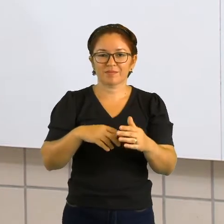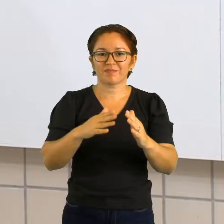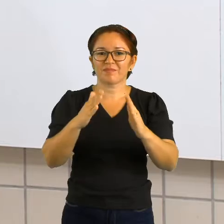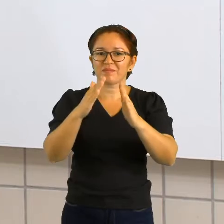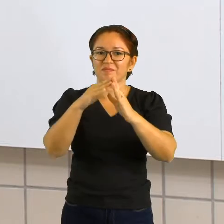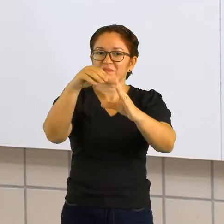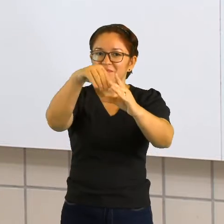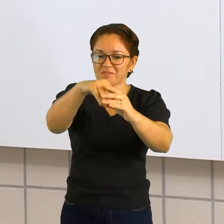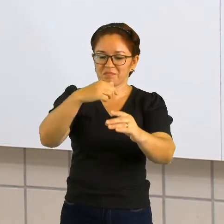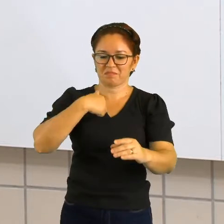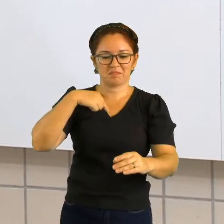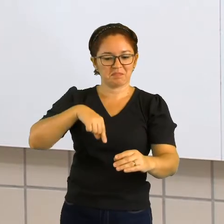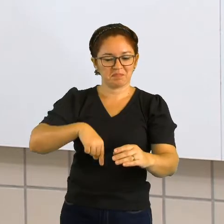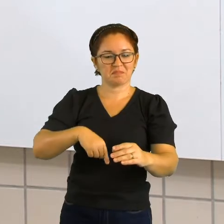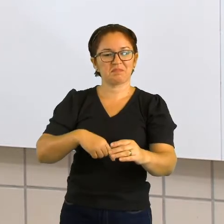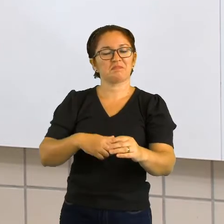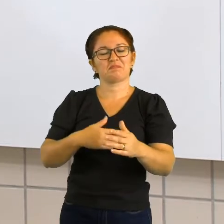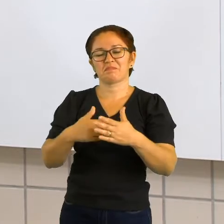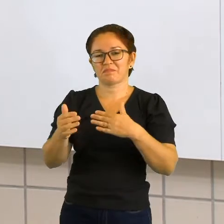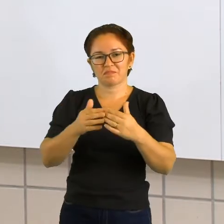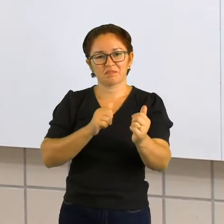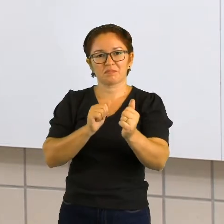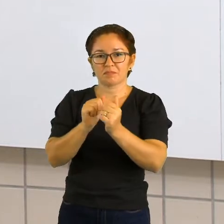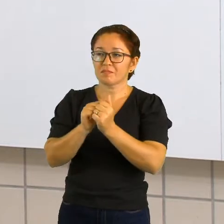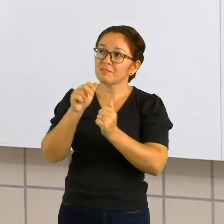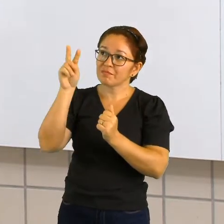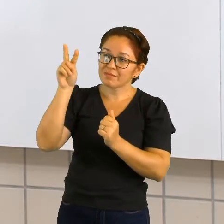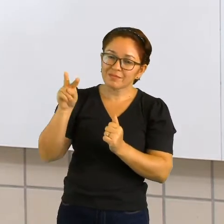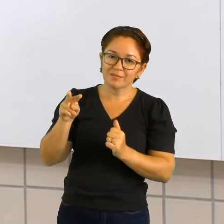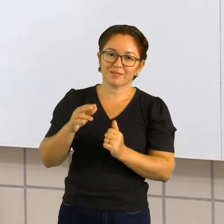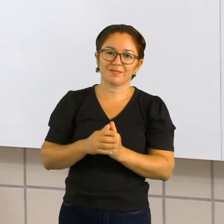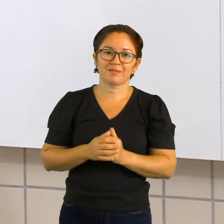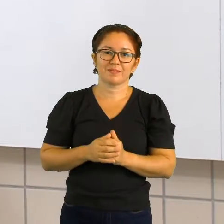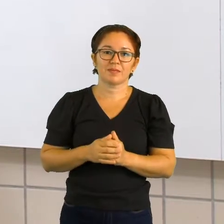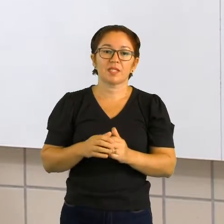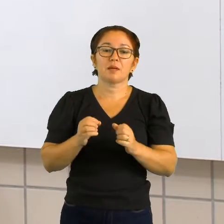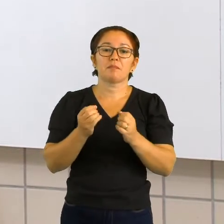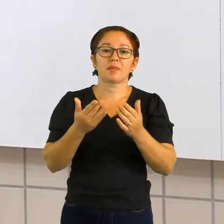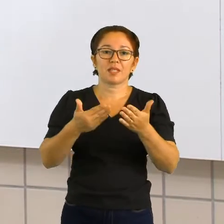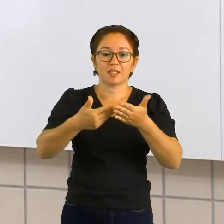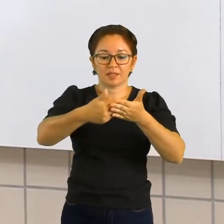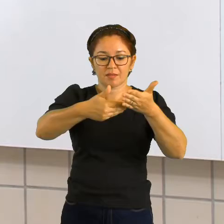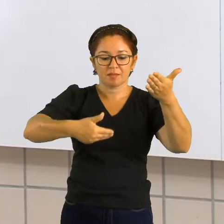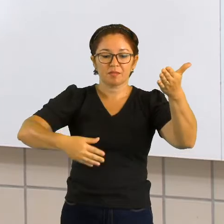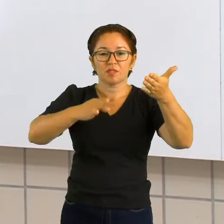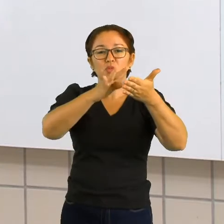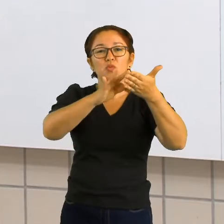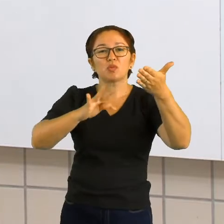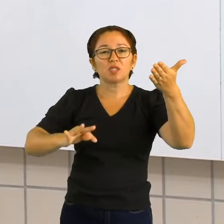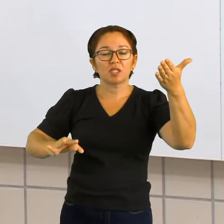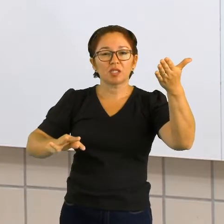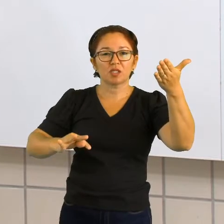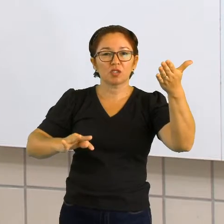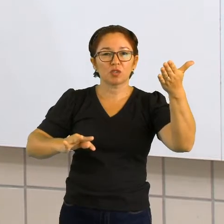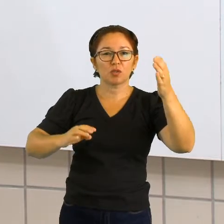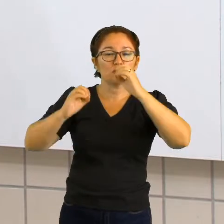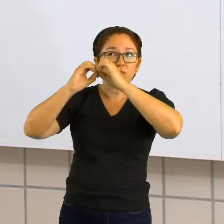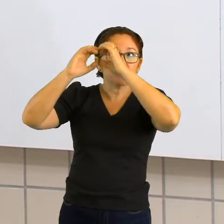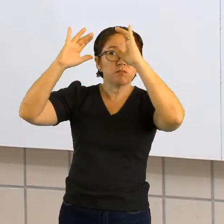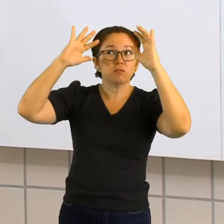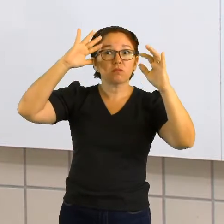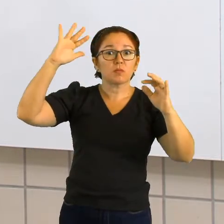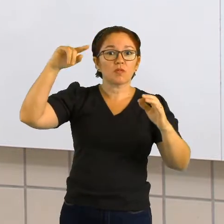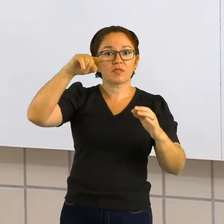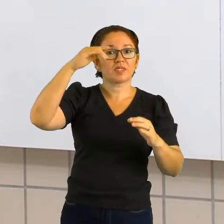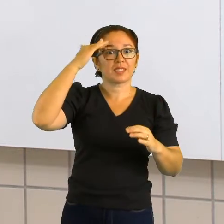vai entendendo um pouquinho sobre a estruturação de um conto de fadas, né? Os elementos que o conto de fadas tem que